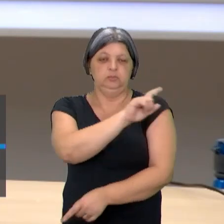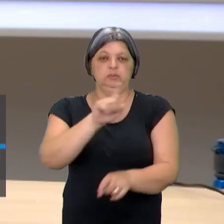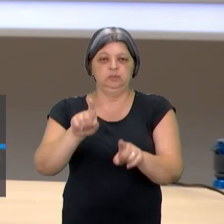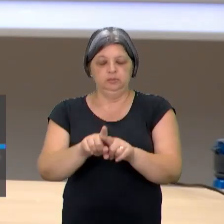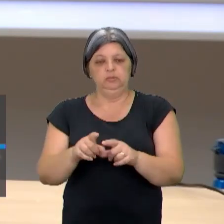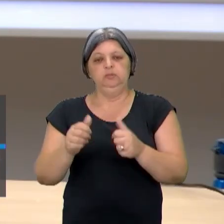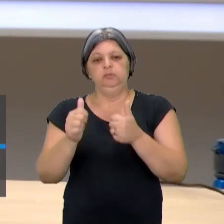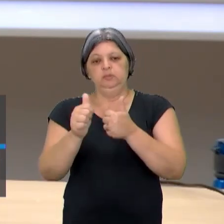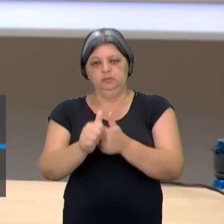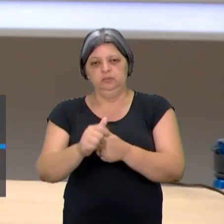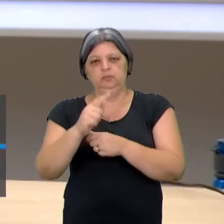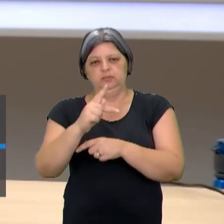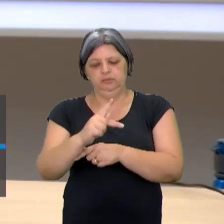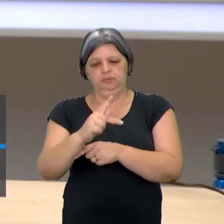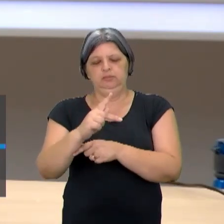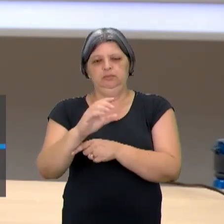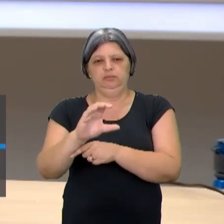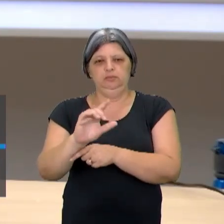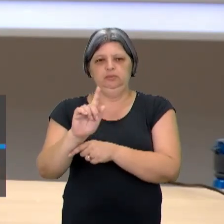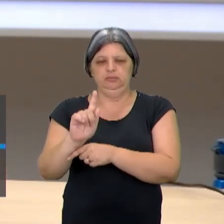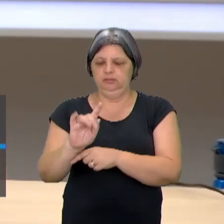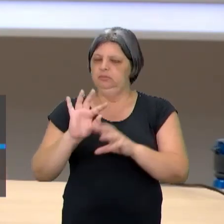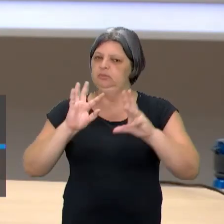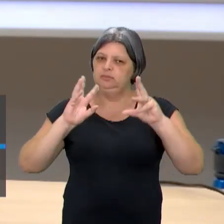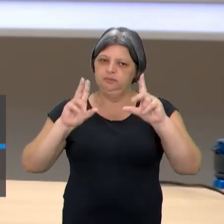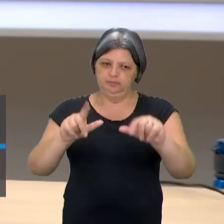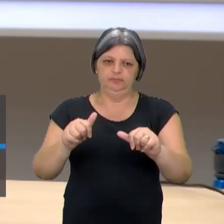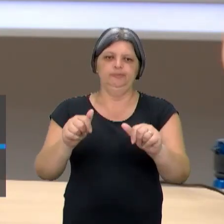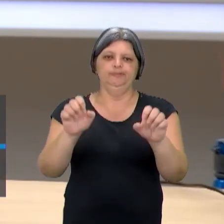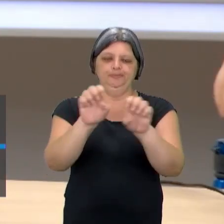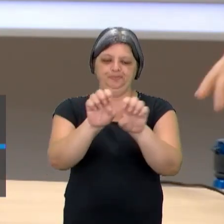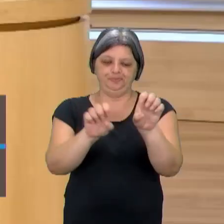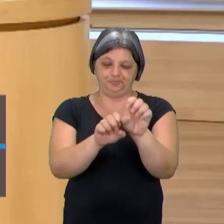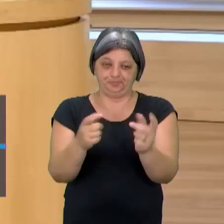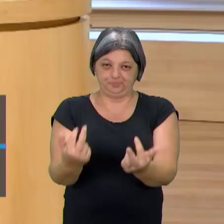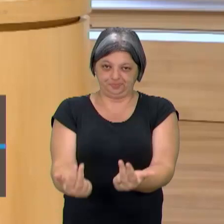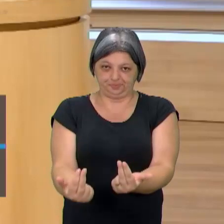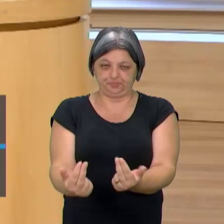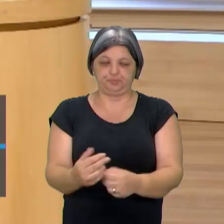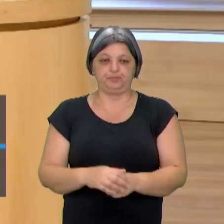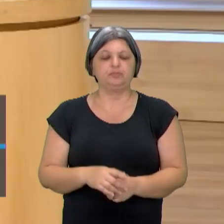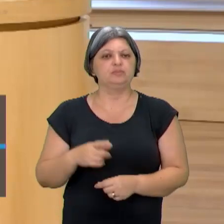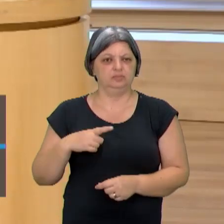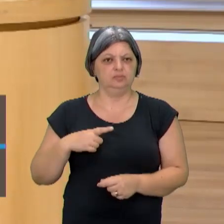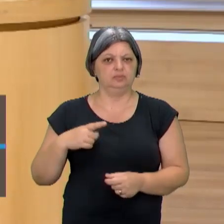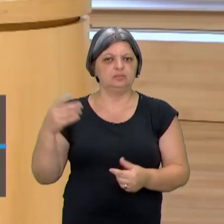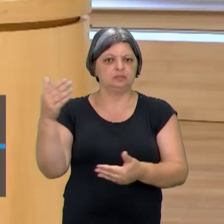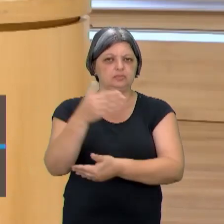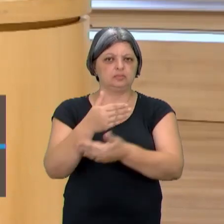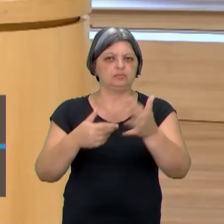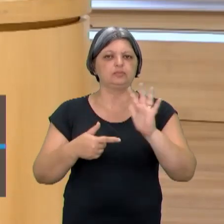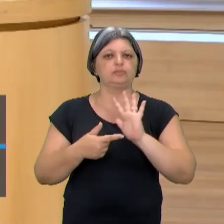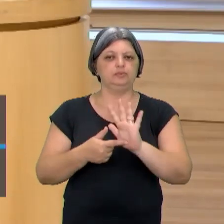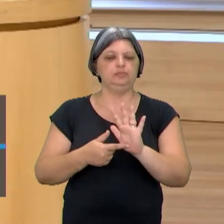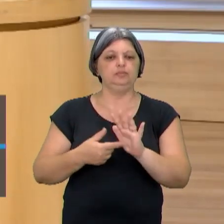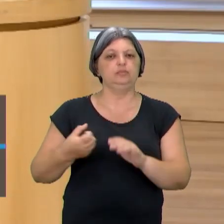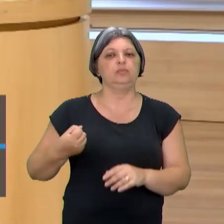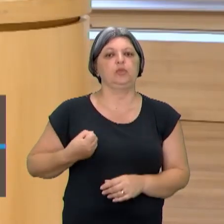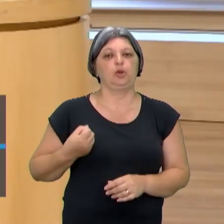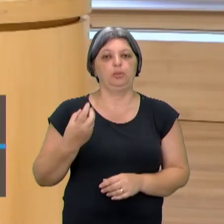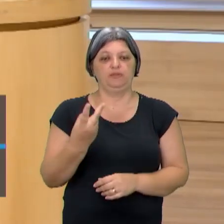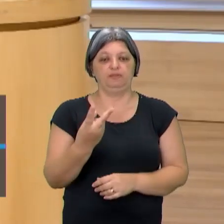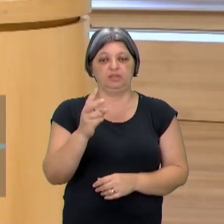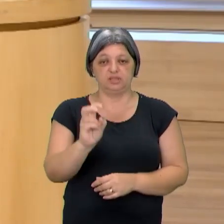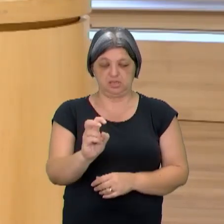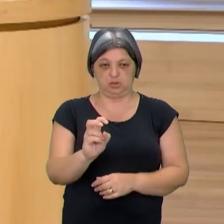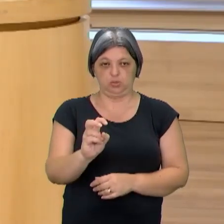e PCG é igual, mesma estrutura. Então, tem um slide, acho que mostra isso, né? O slide 25, produção, por